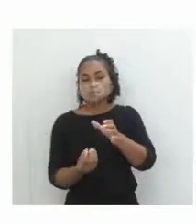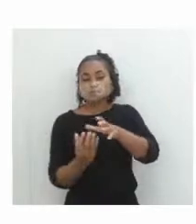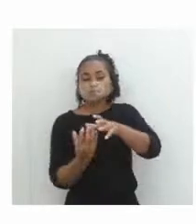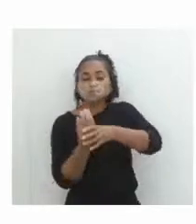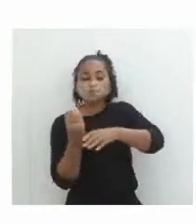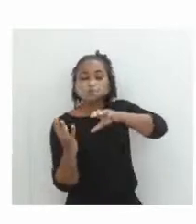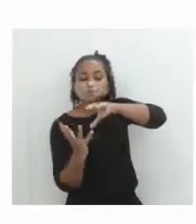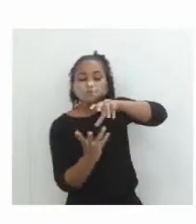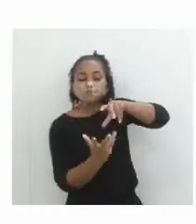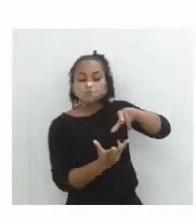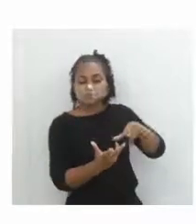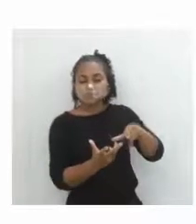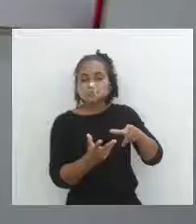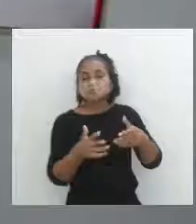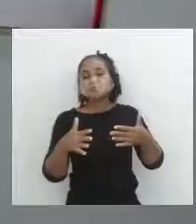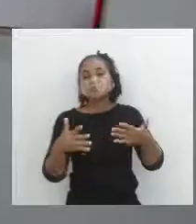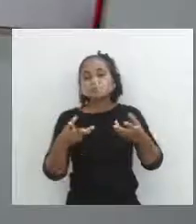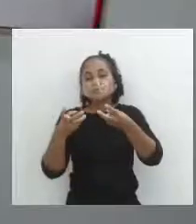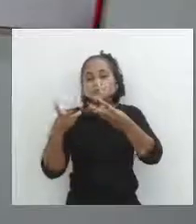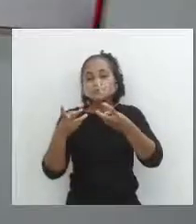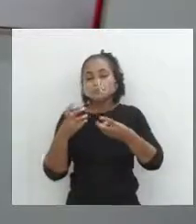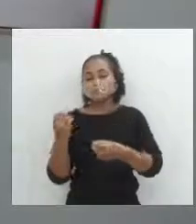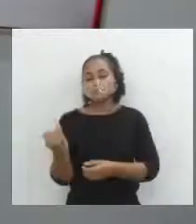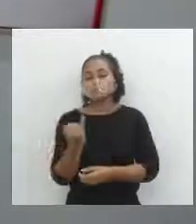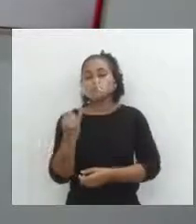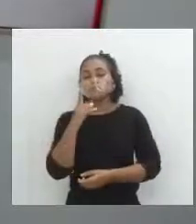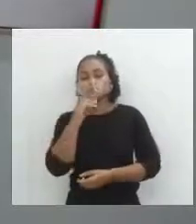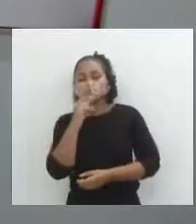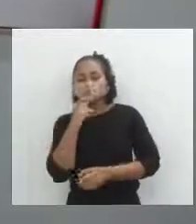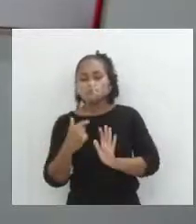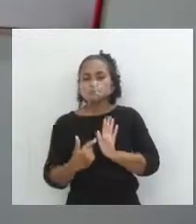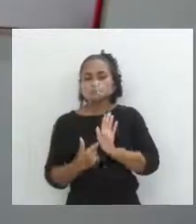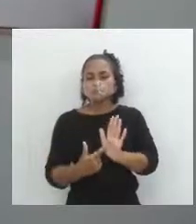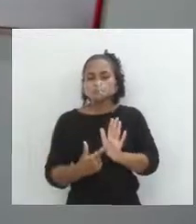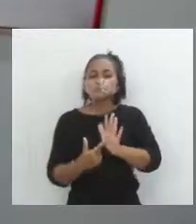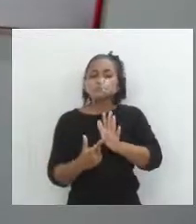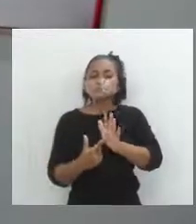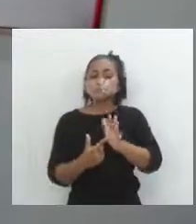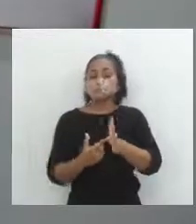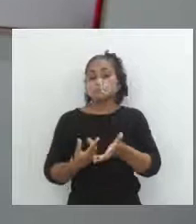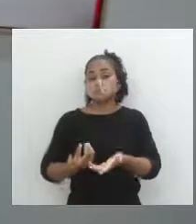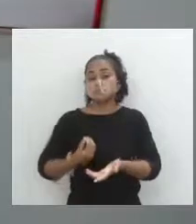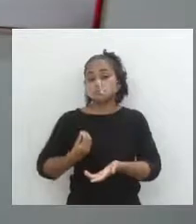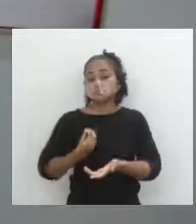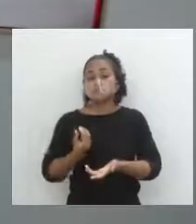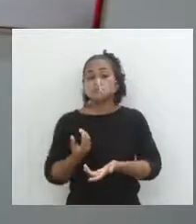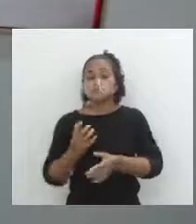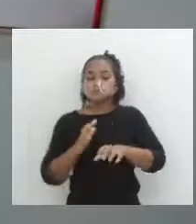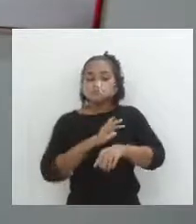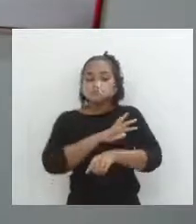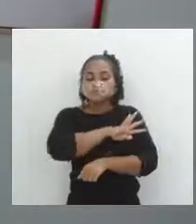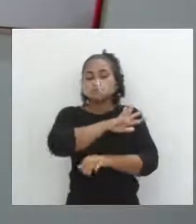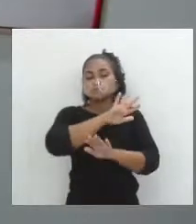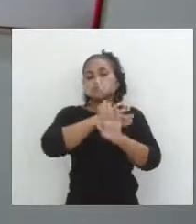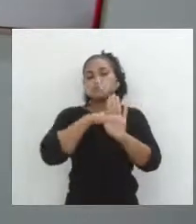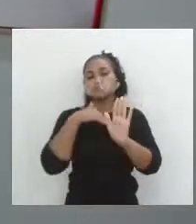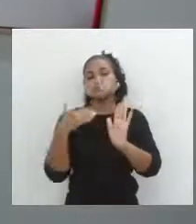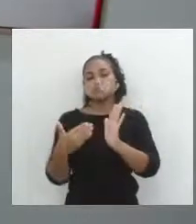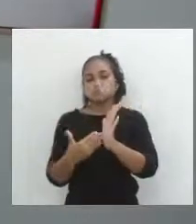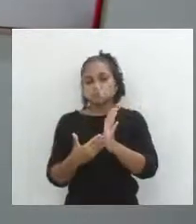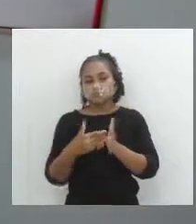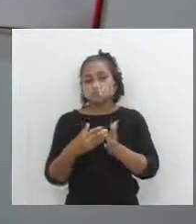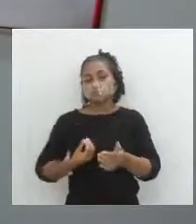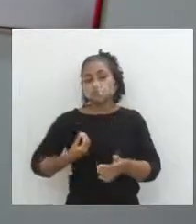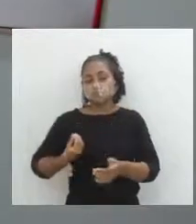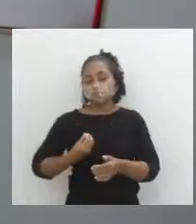gente já começou a perceber a importância que a água ela representa para o nosso meio ambiente, para a existência da vida